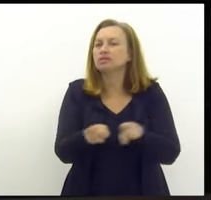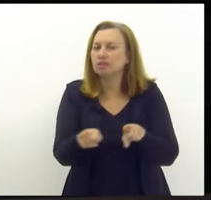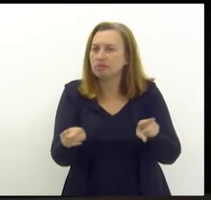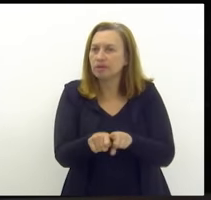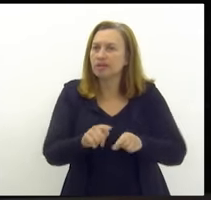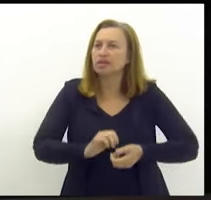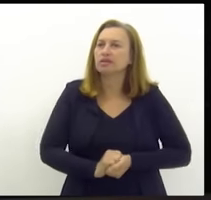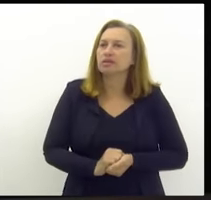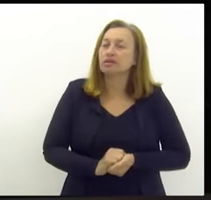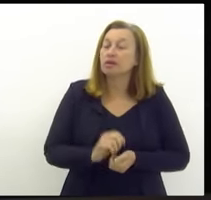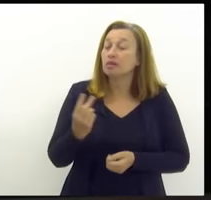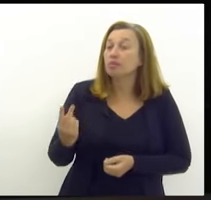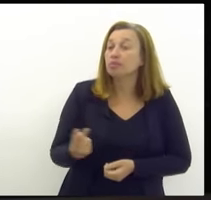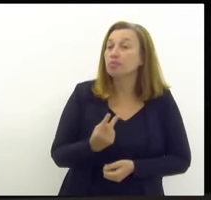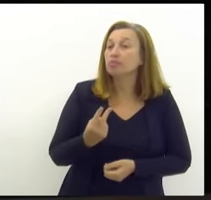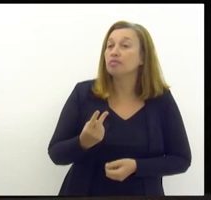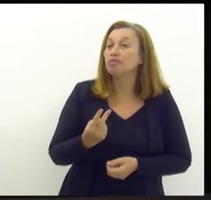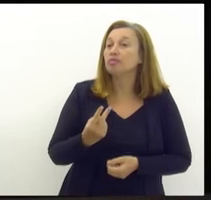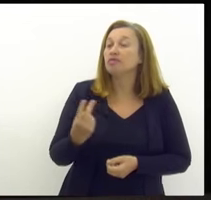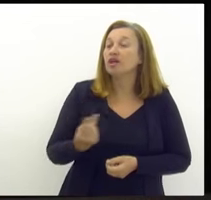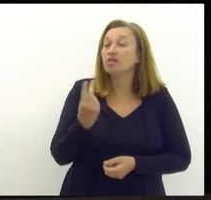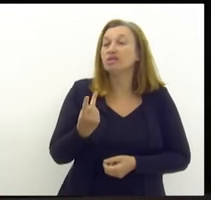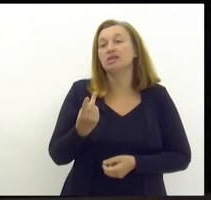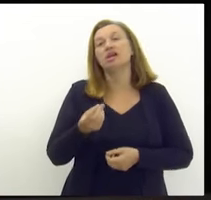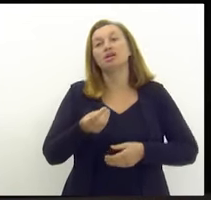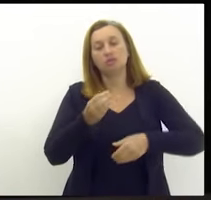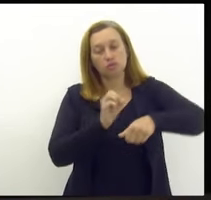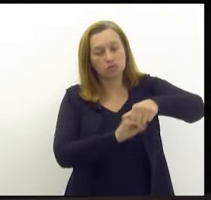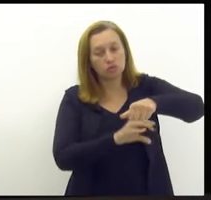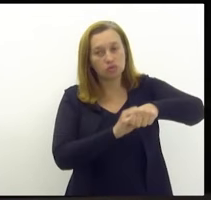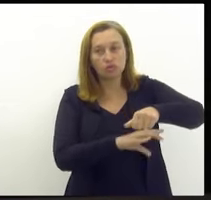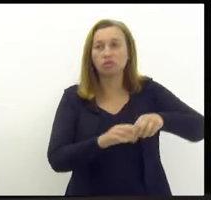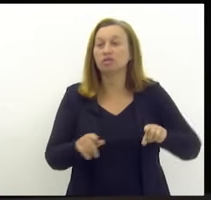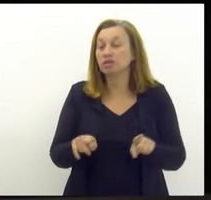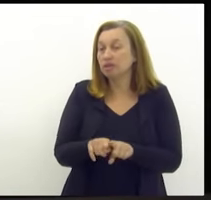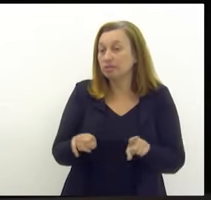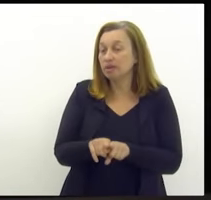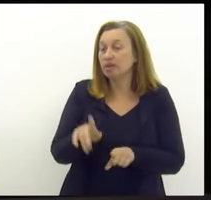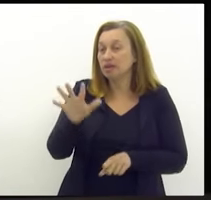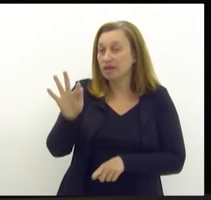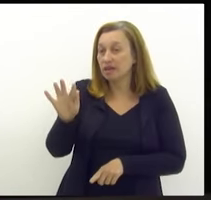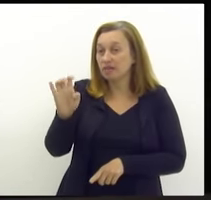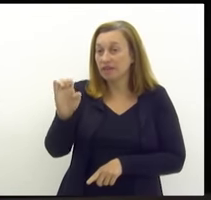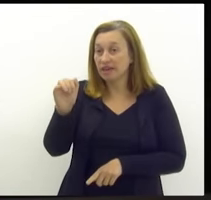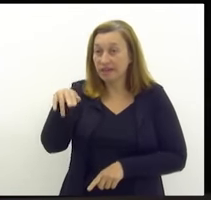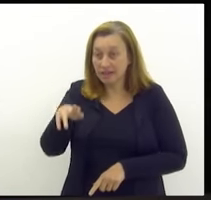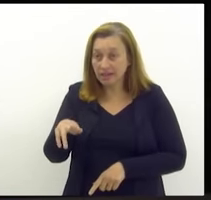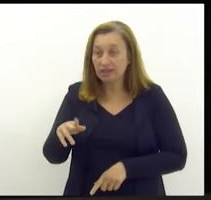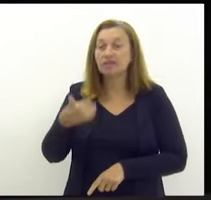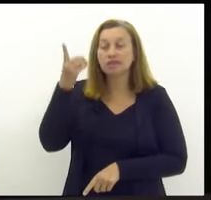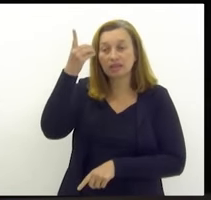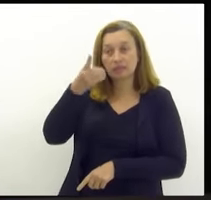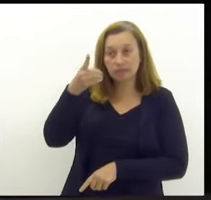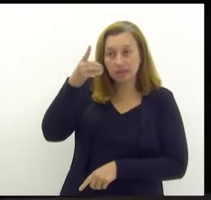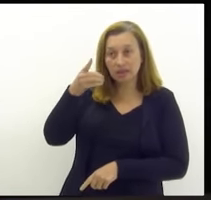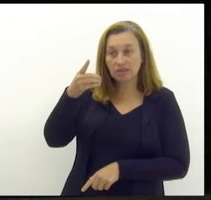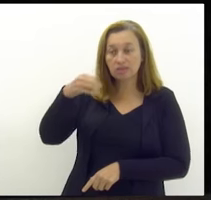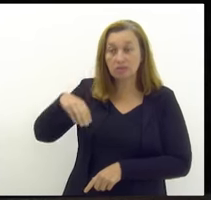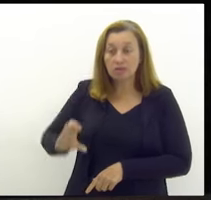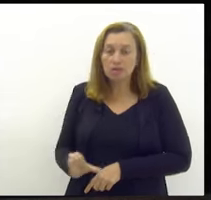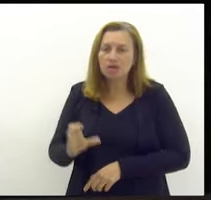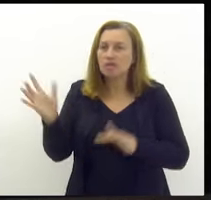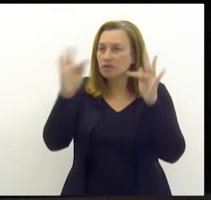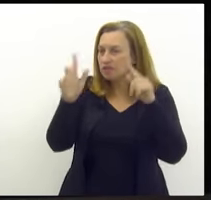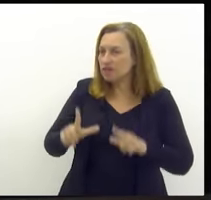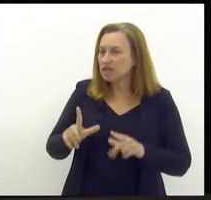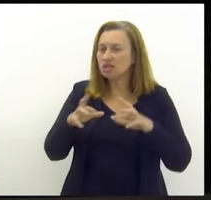para preservar esses fundos o fecan da mesma forma o deputado Carlos min foi muito feliz